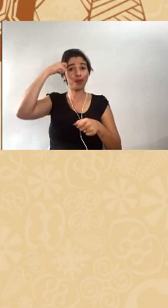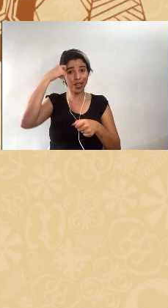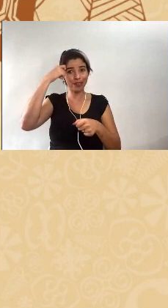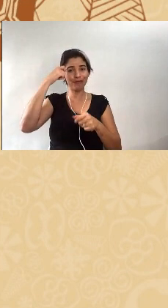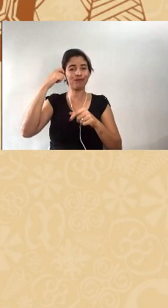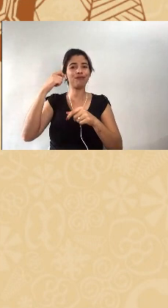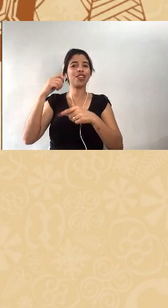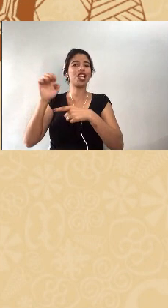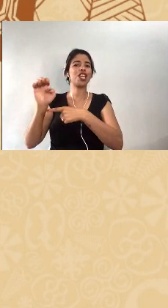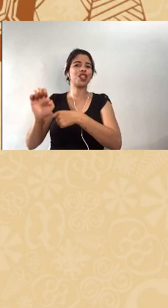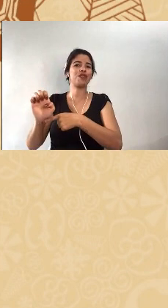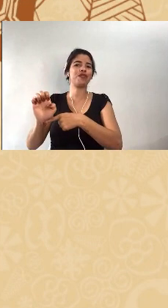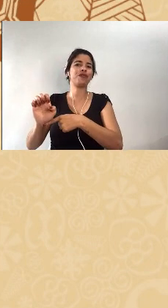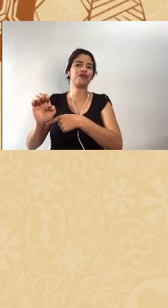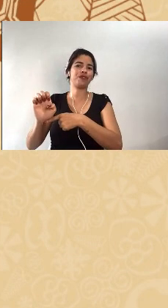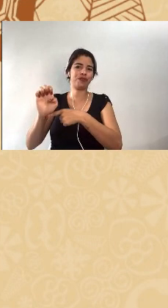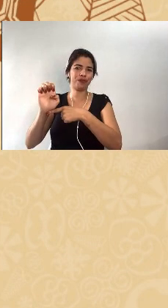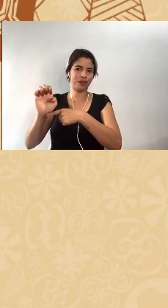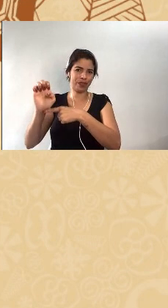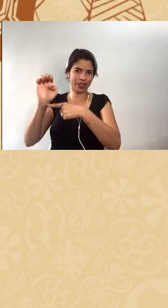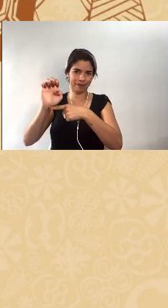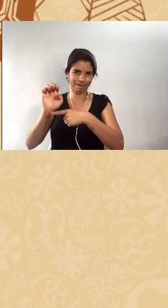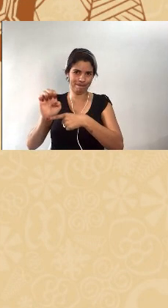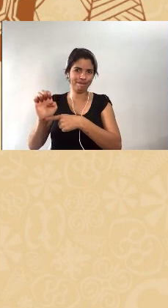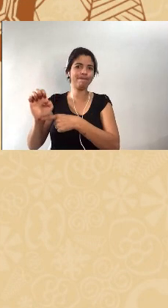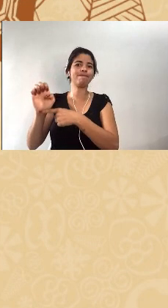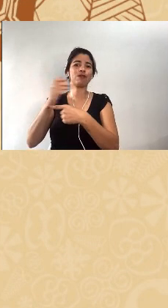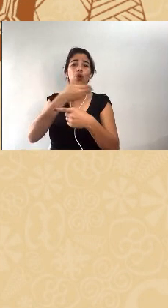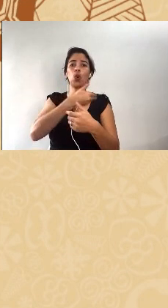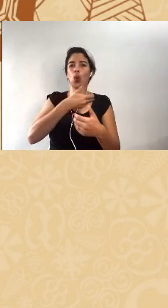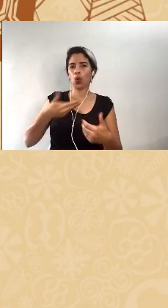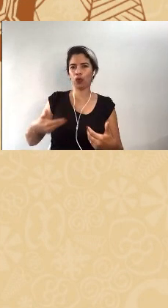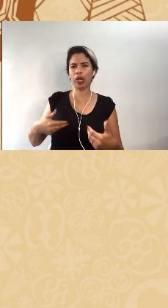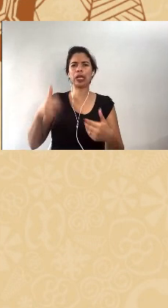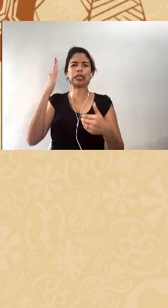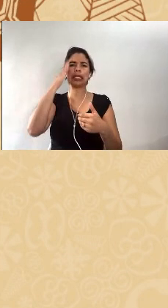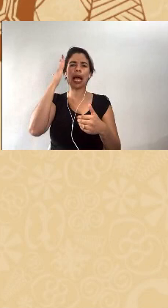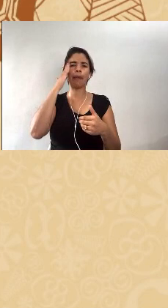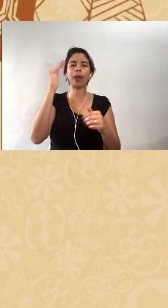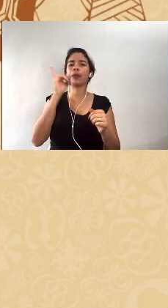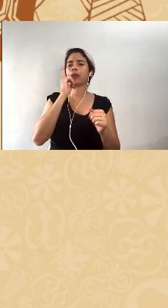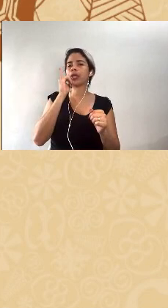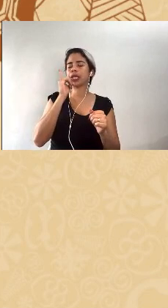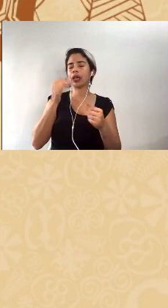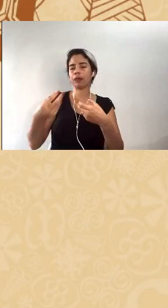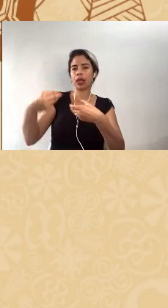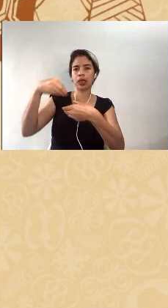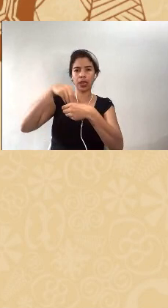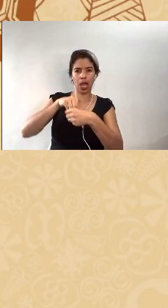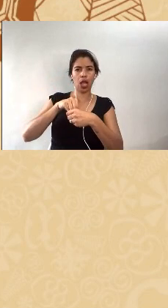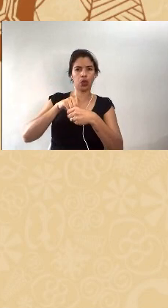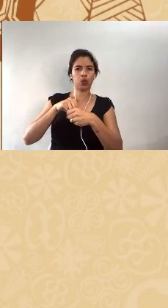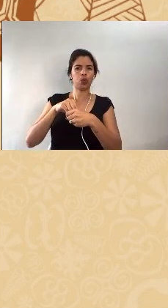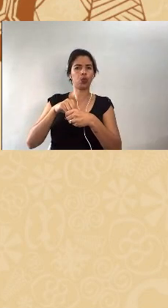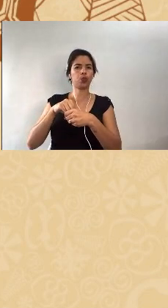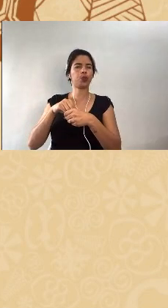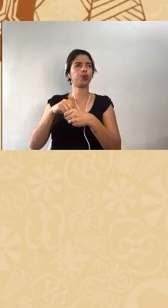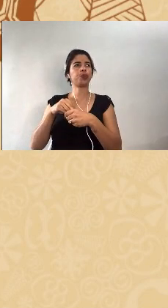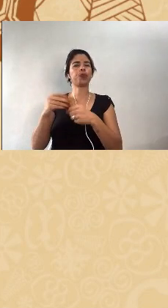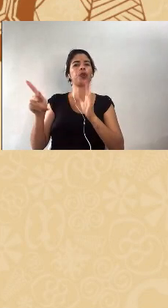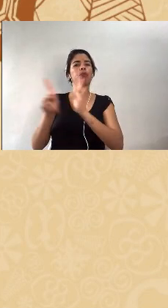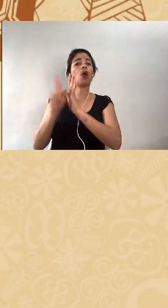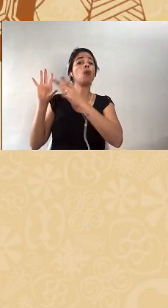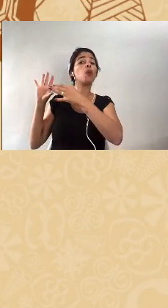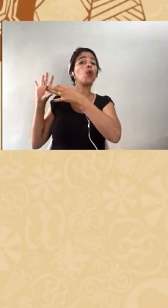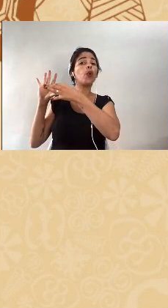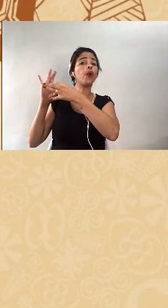ela vai ajudar também a organizar saberes específicos. Né, saberes, muitas vezes, que dentro das lógicas, né,